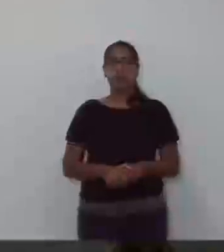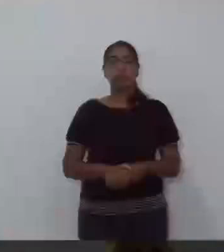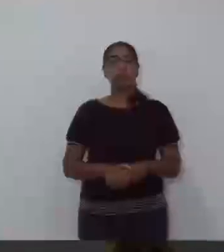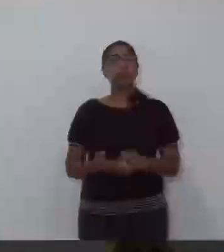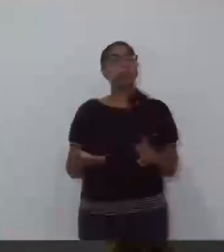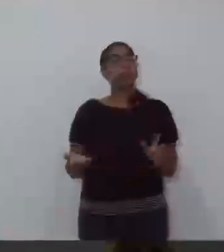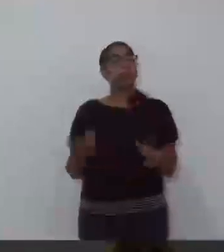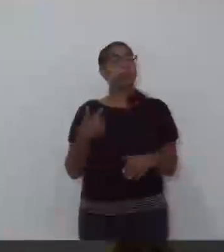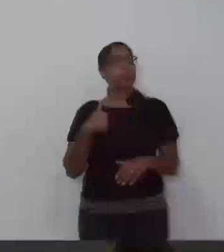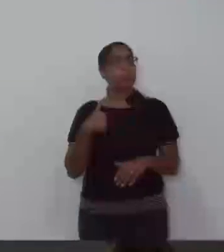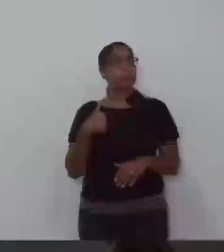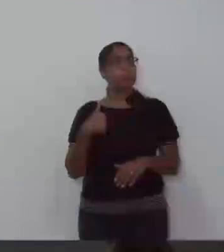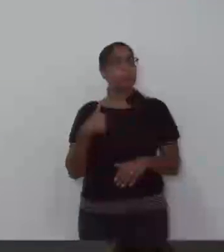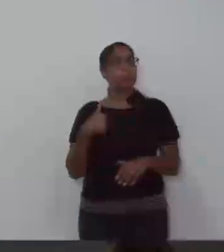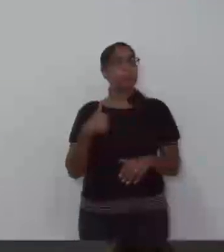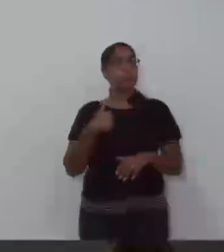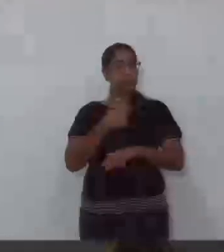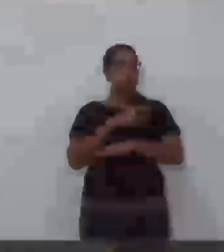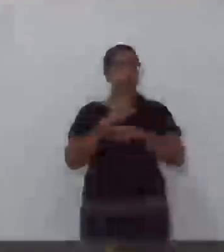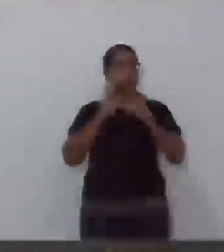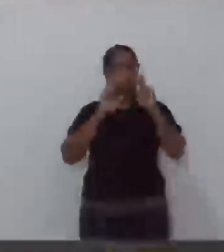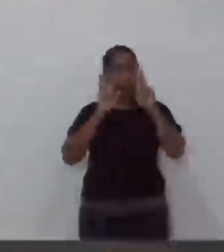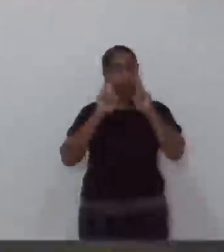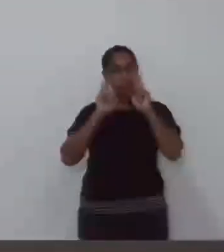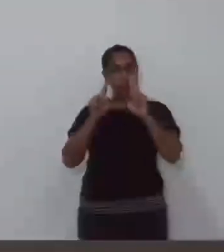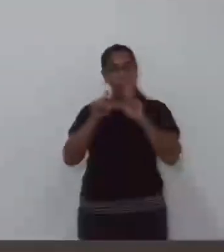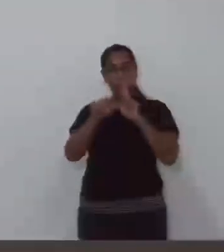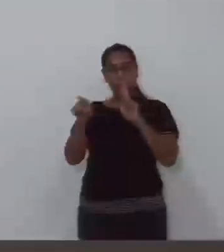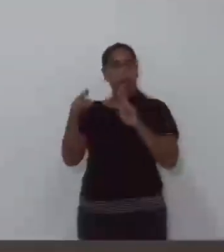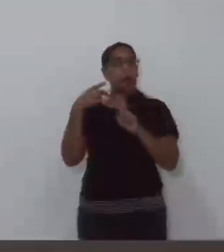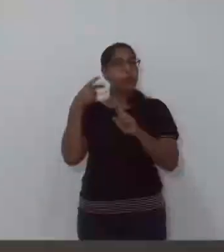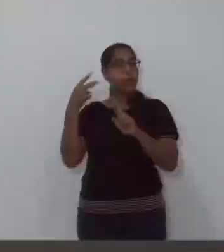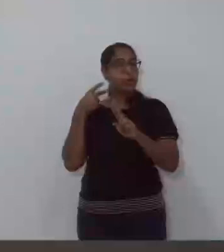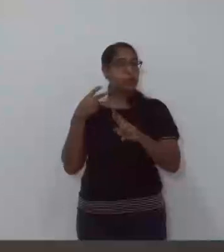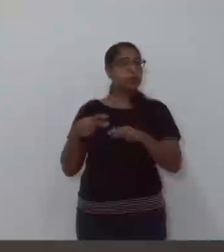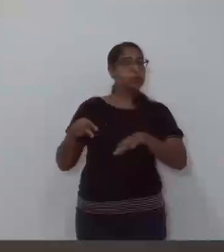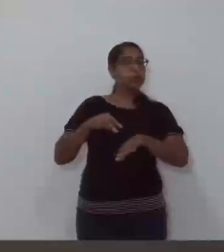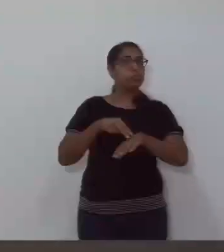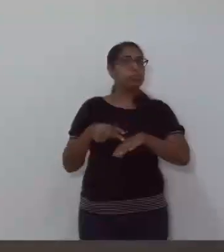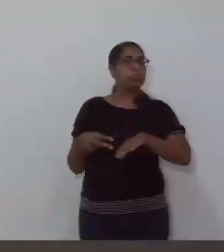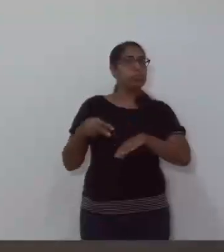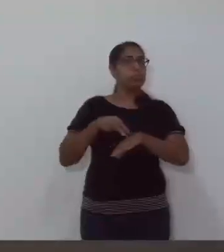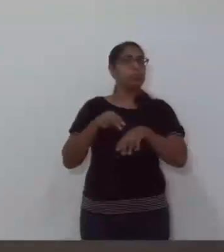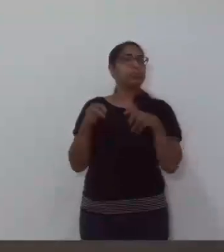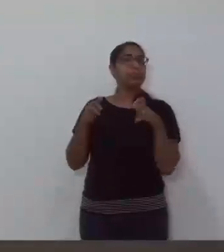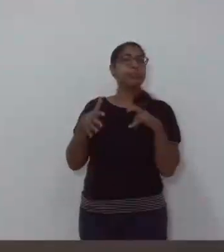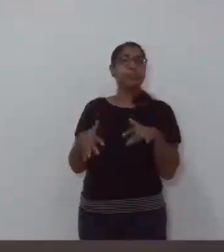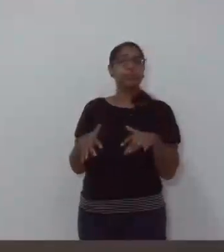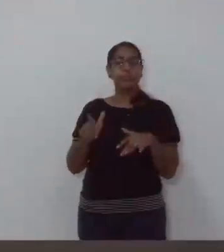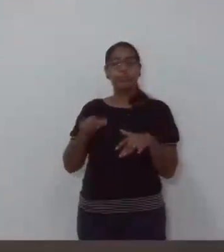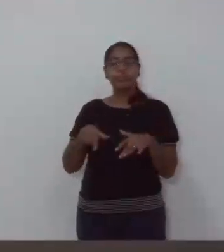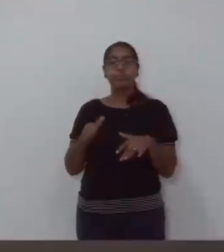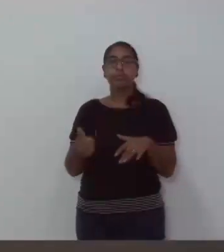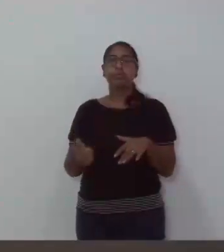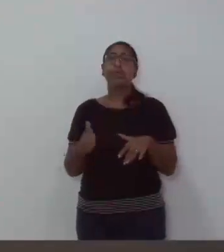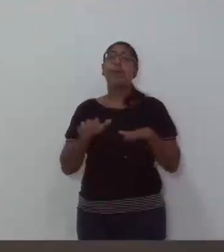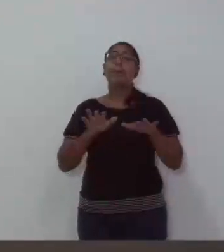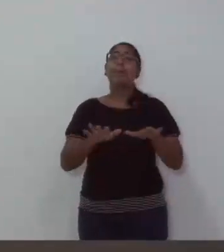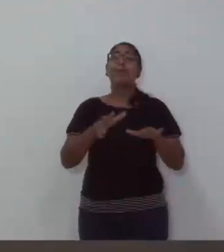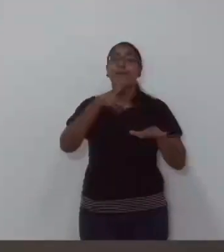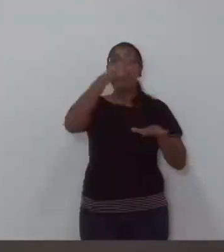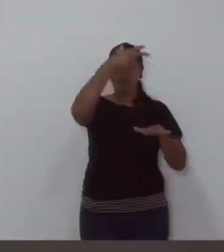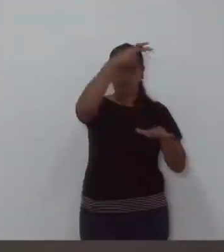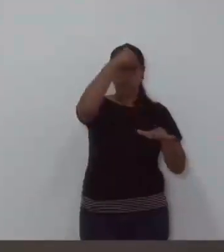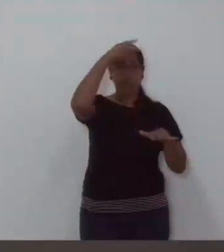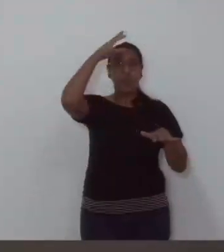Bom, eu respeito a fala dos nobres vereadores, mas normalmente a prefeitura só toma